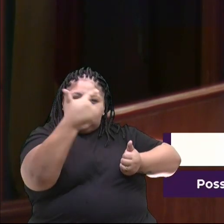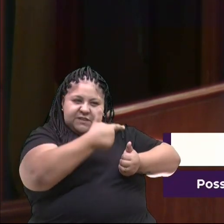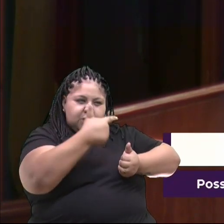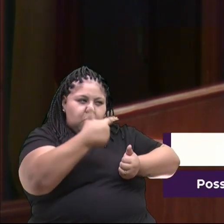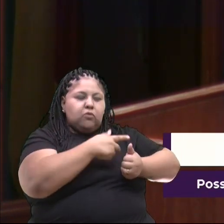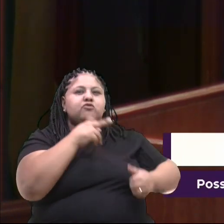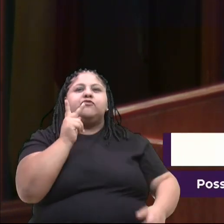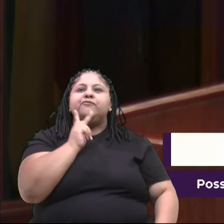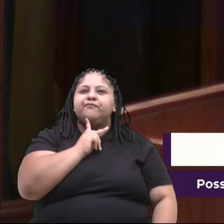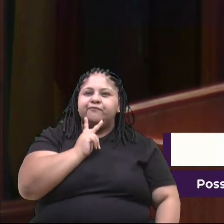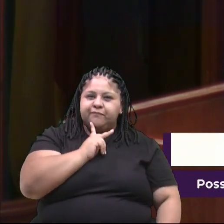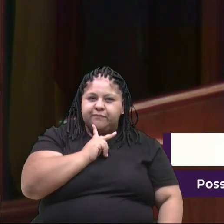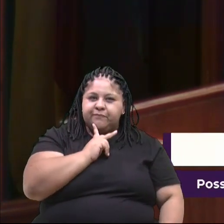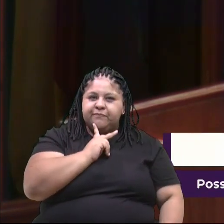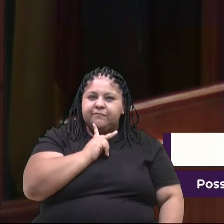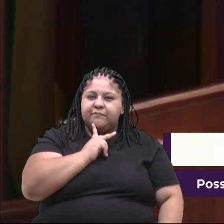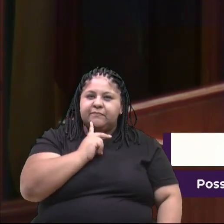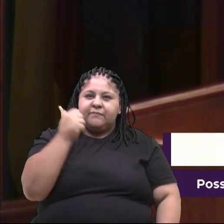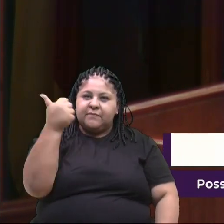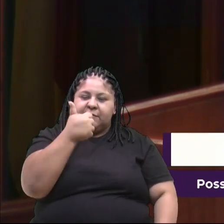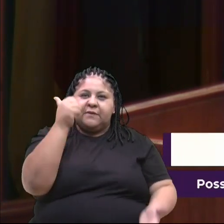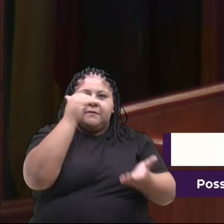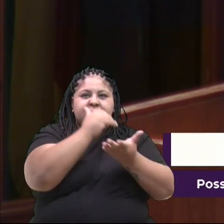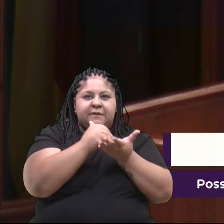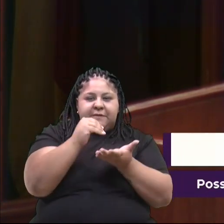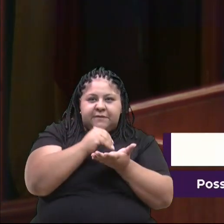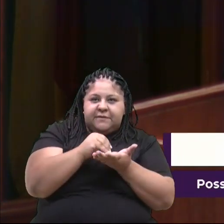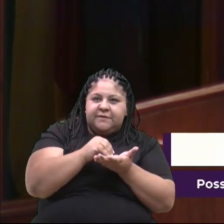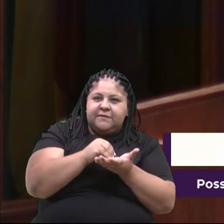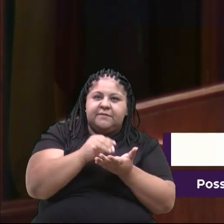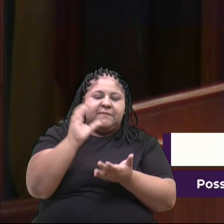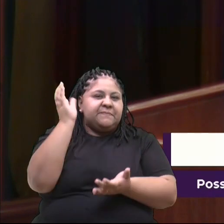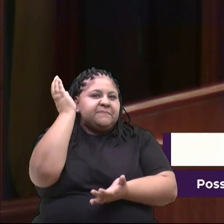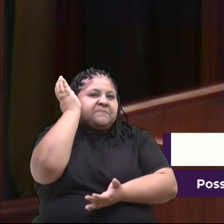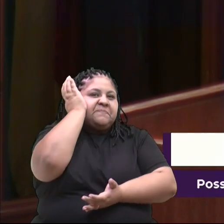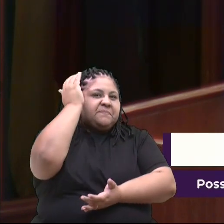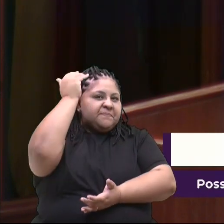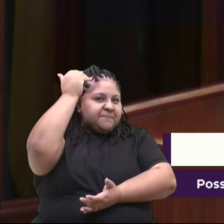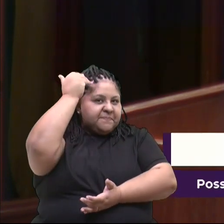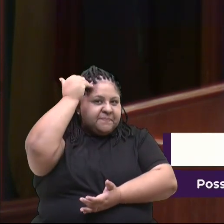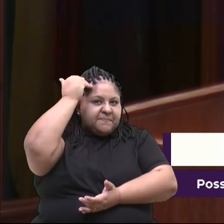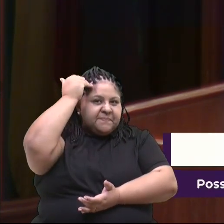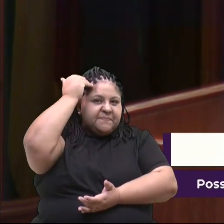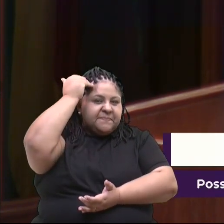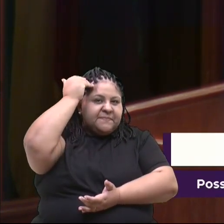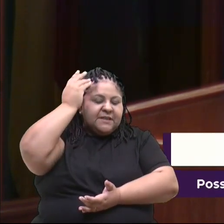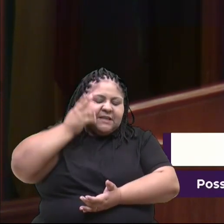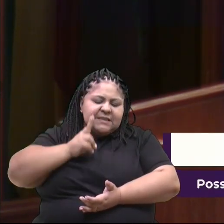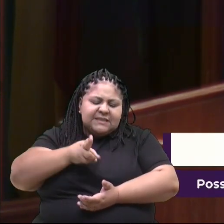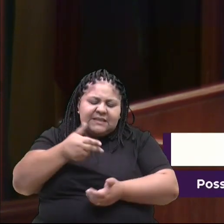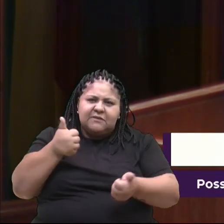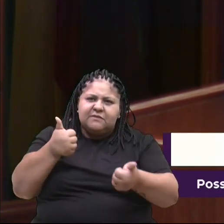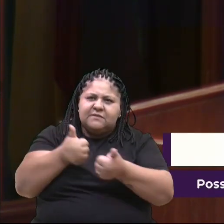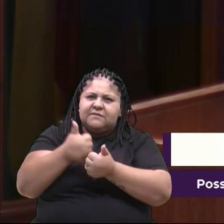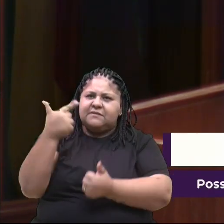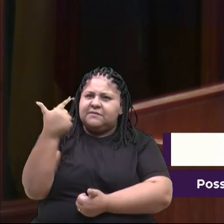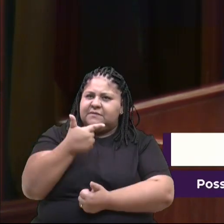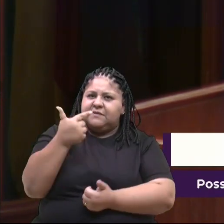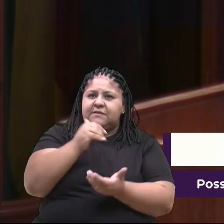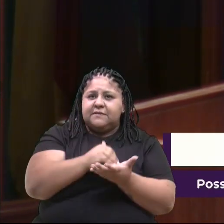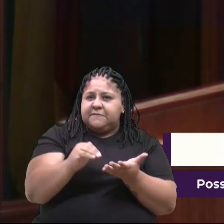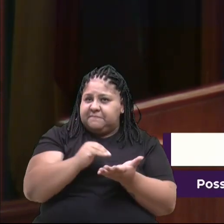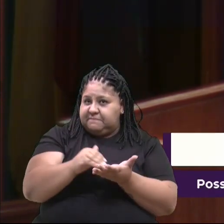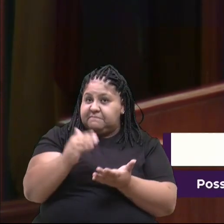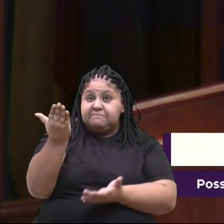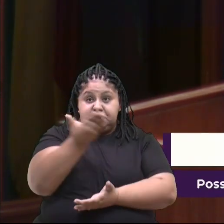Oliveira, ao meu primeiro secretário, Felipe Gremelmaier, sempre do meu lado, segundo secretário,